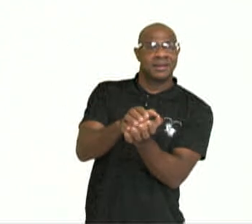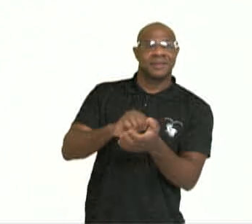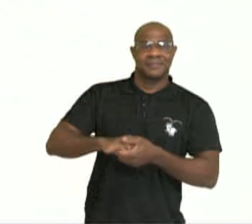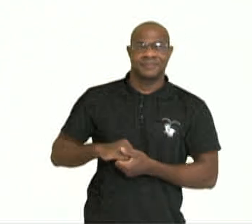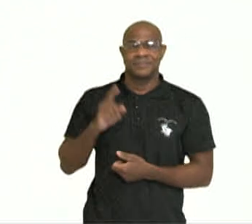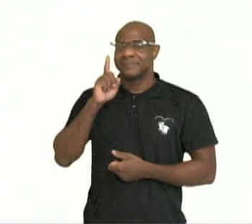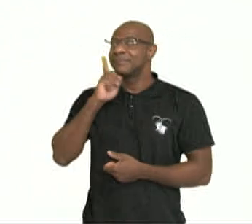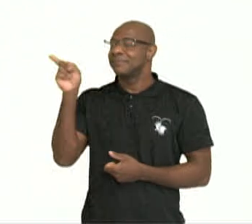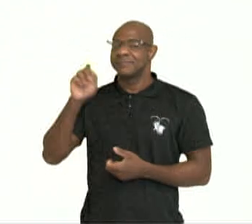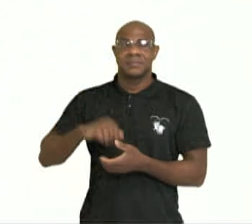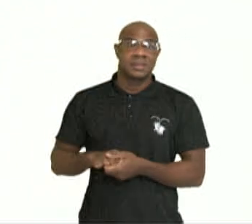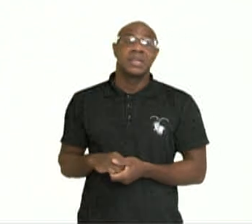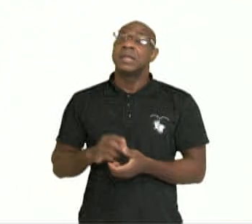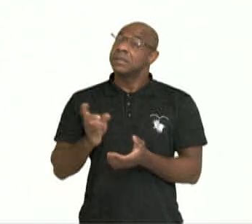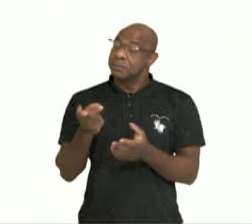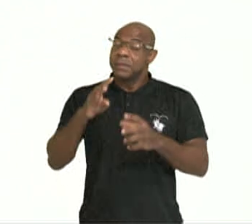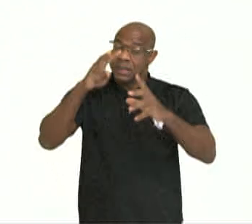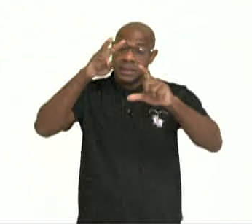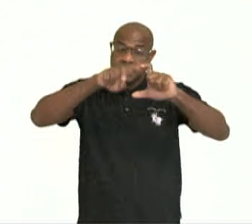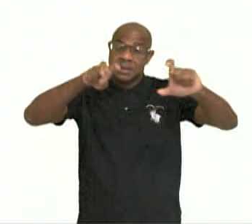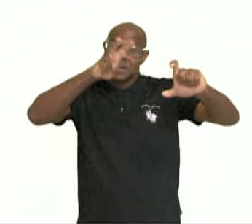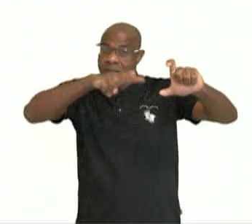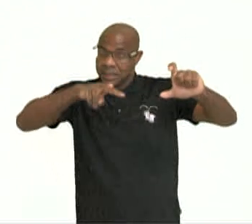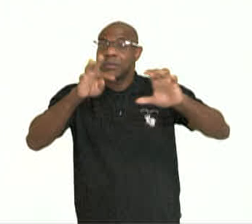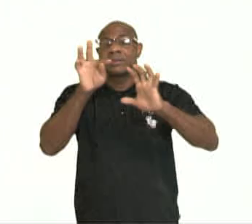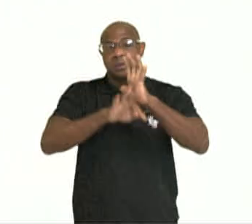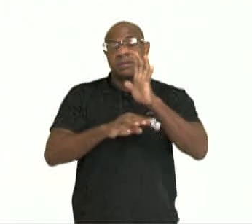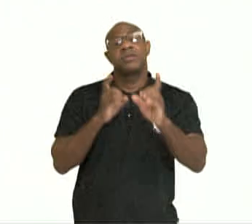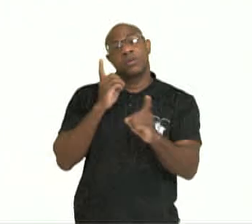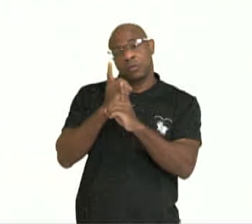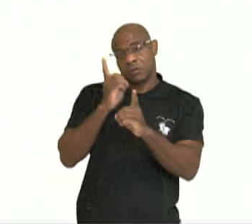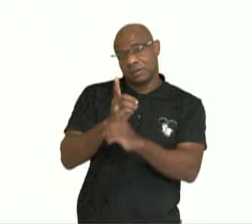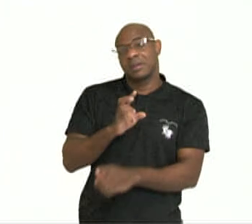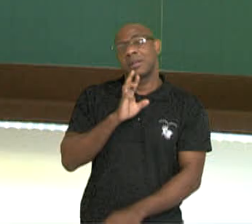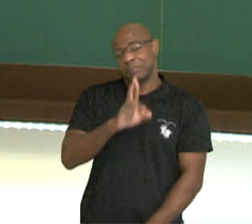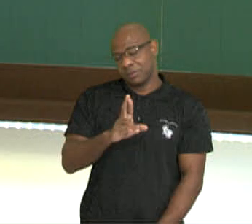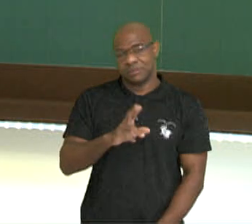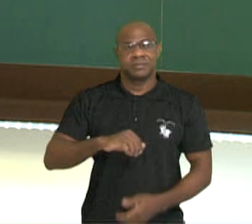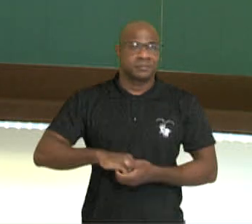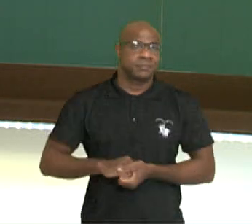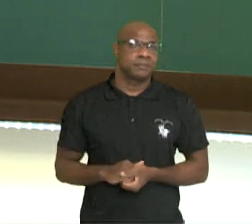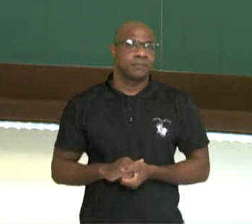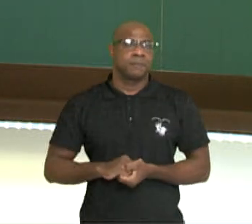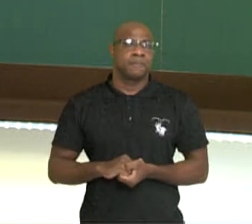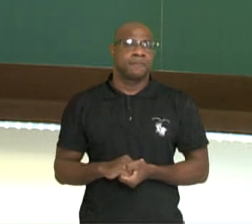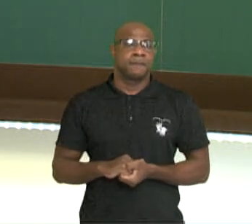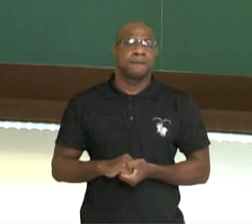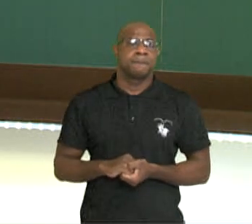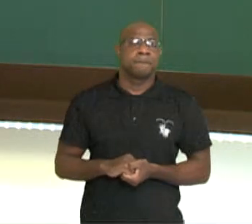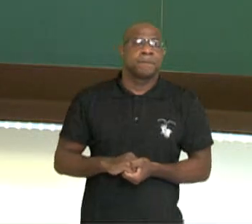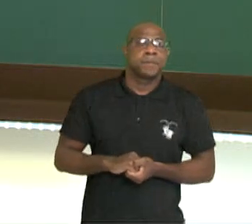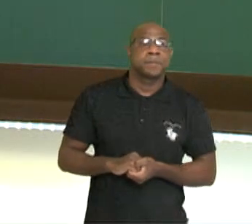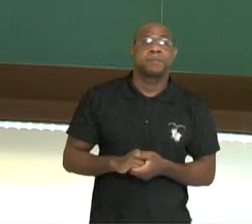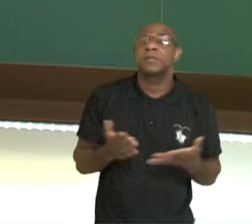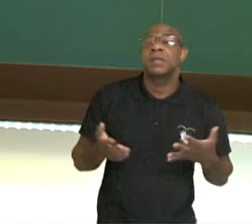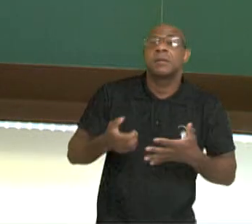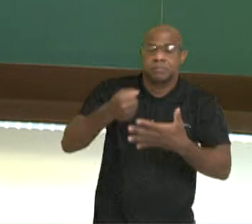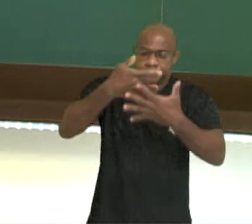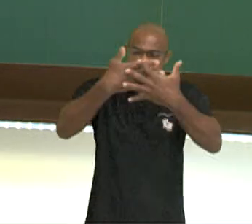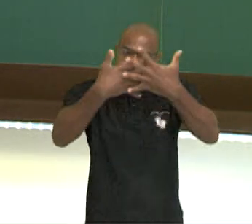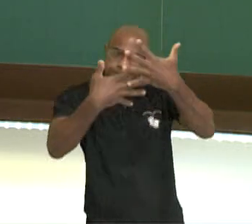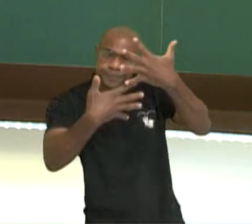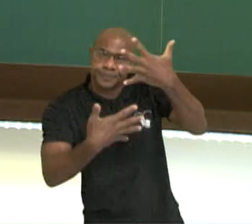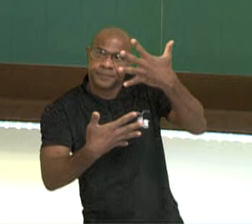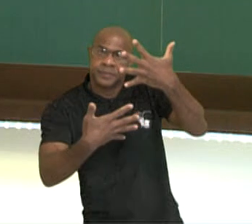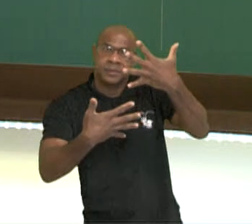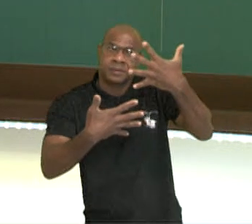assim, a gente volta para o texto e a gente consegue encontrar as respostas das questões, né? E o corpo da reportagem,